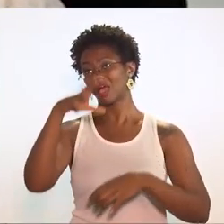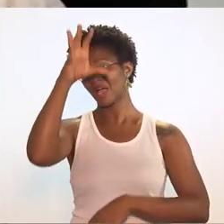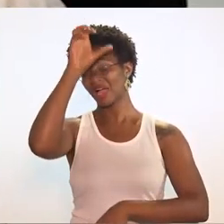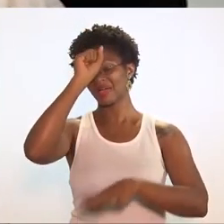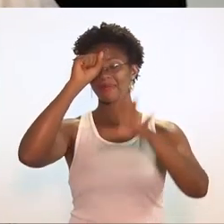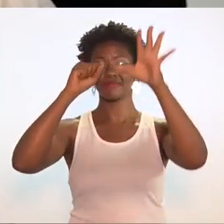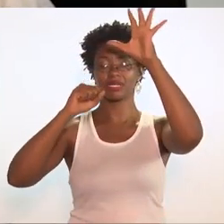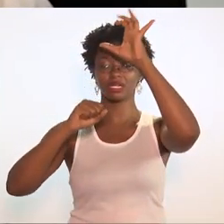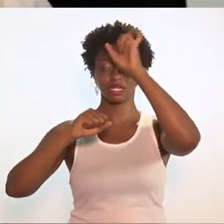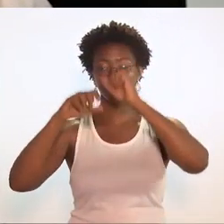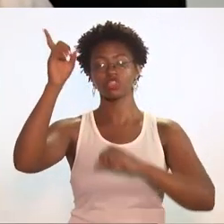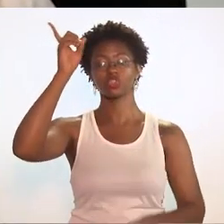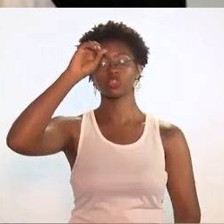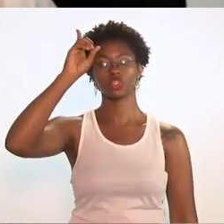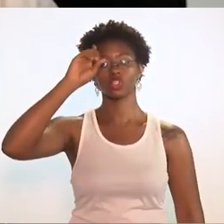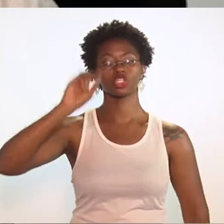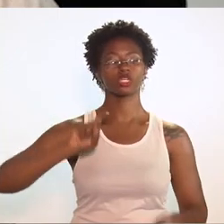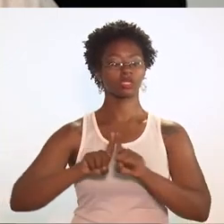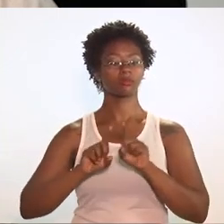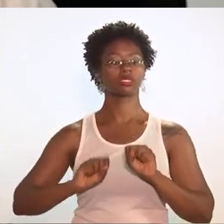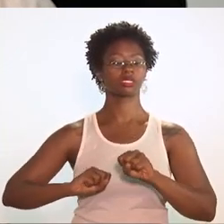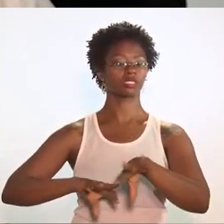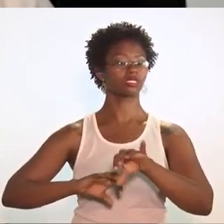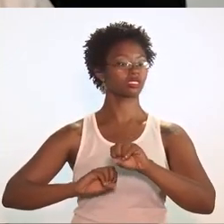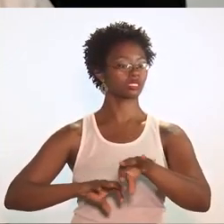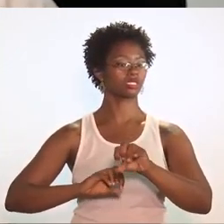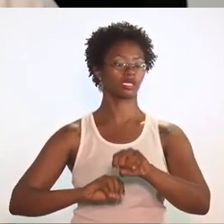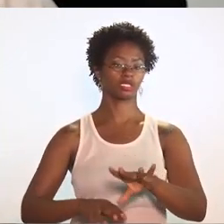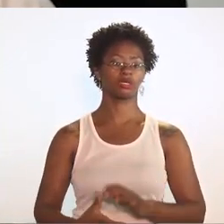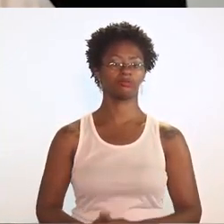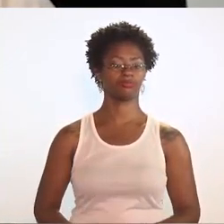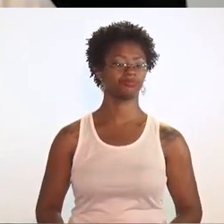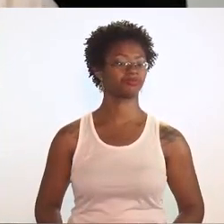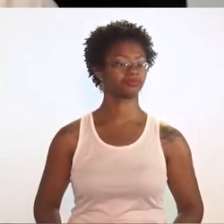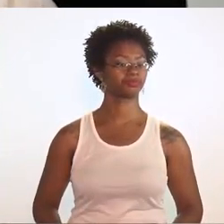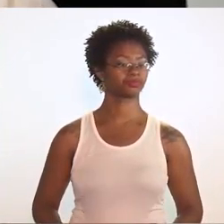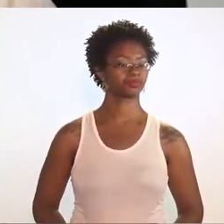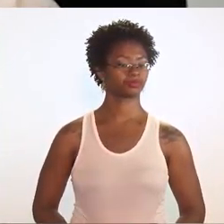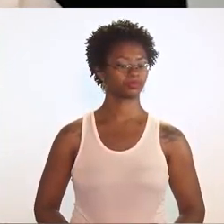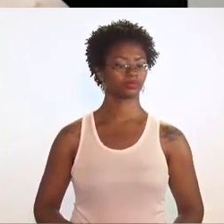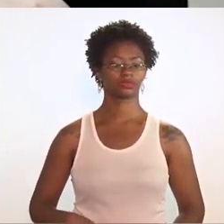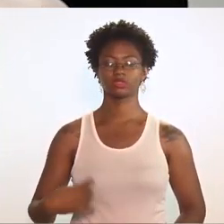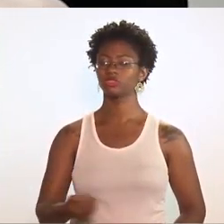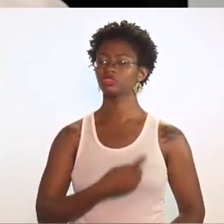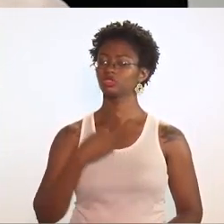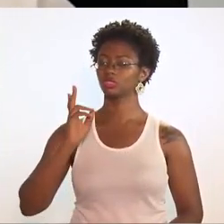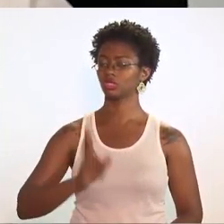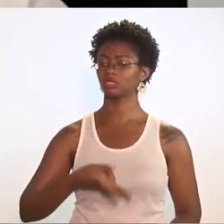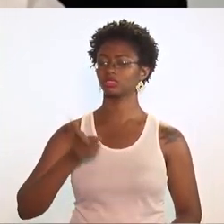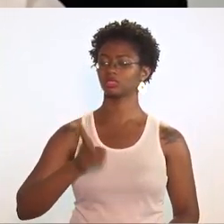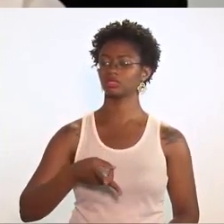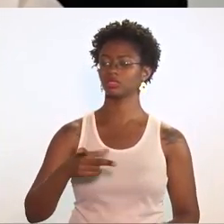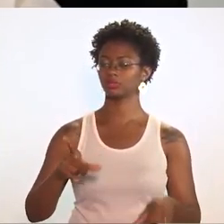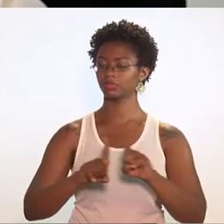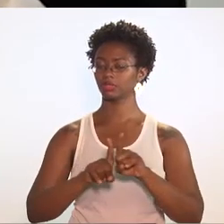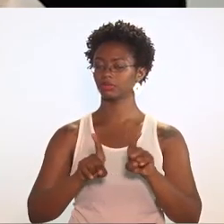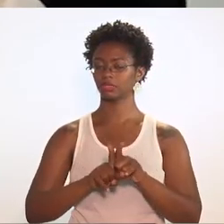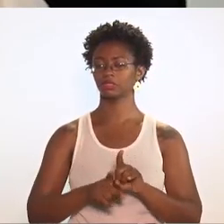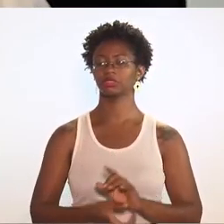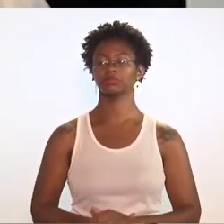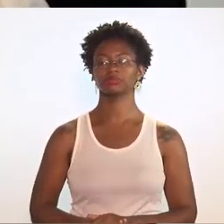acho que dentro dessa questão da identidade, da cultura baiana, da cultura brasileira, da